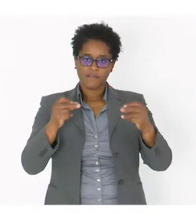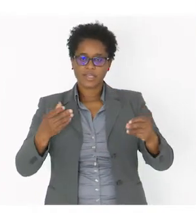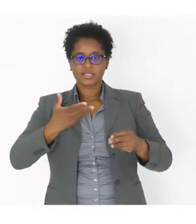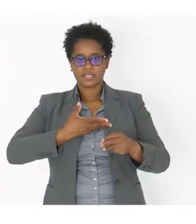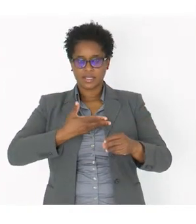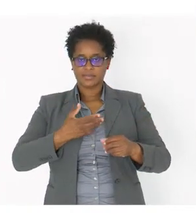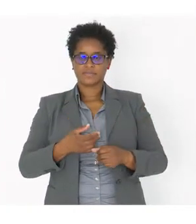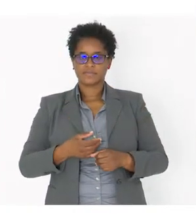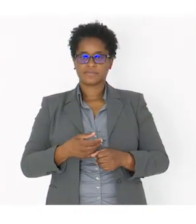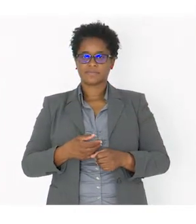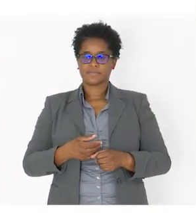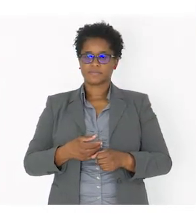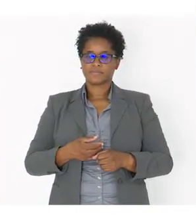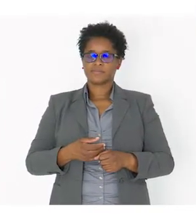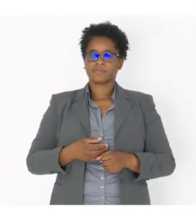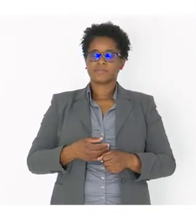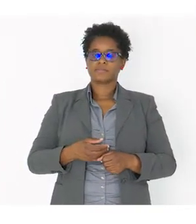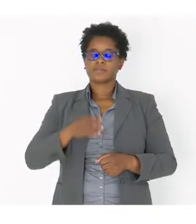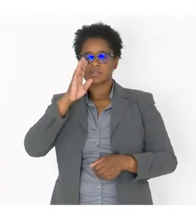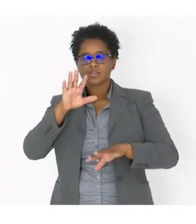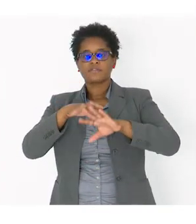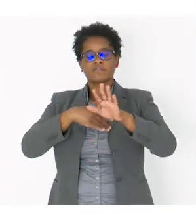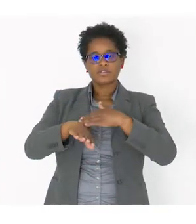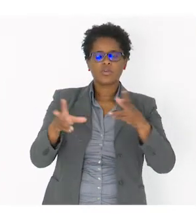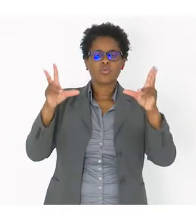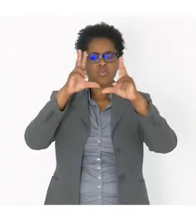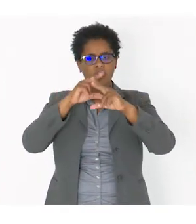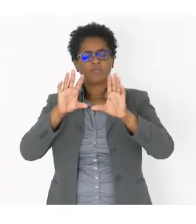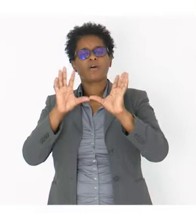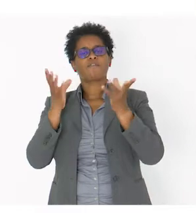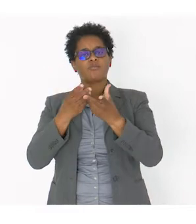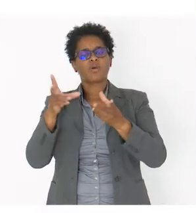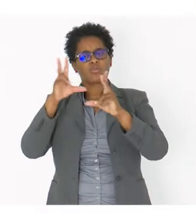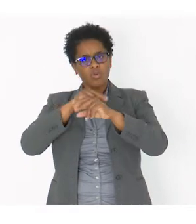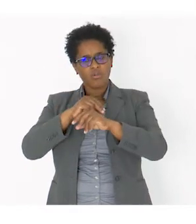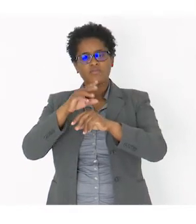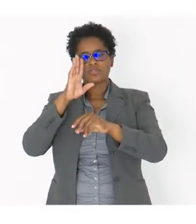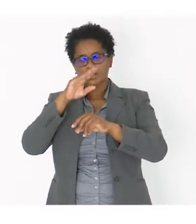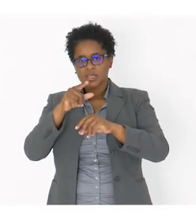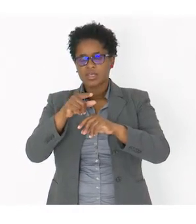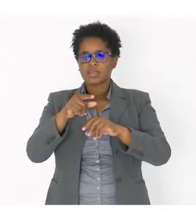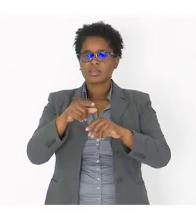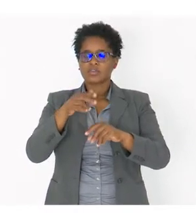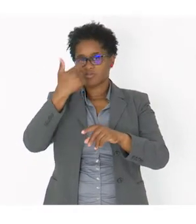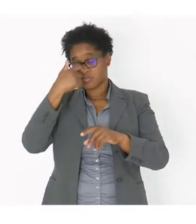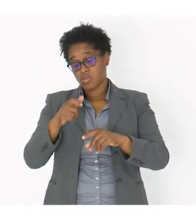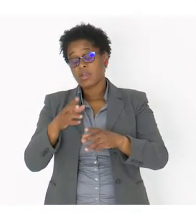D, para se formar o novo ser, é necessário a